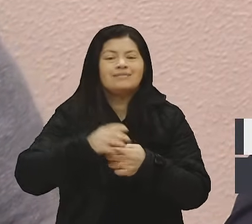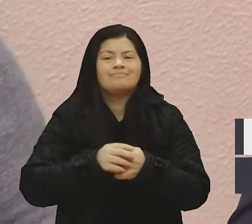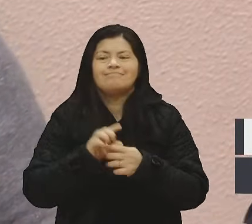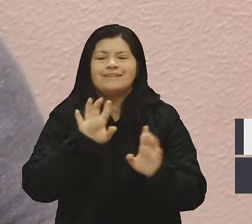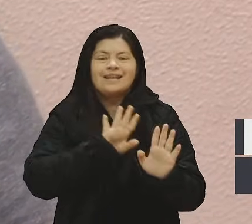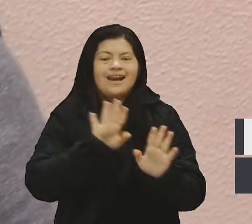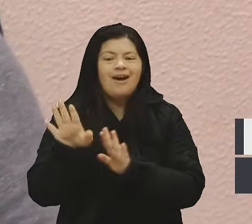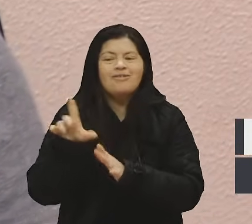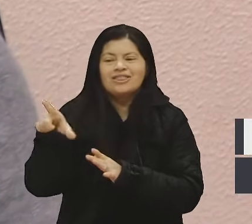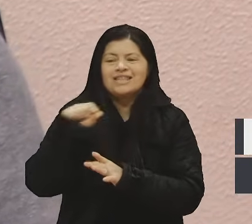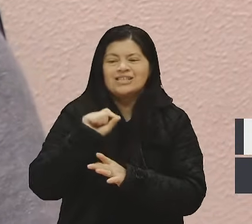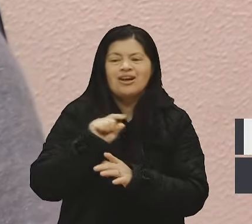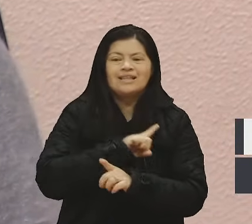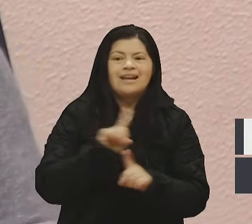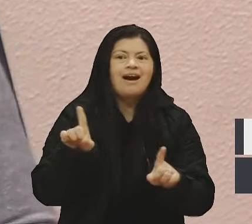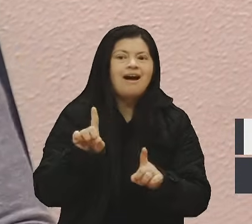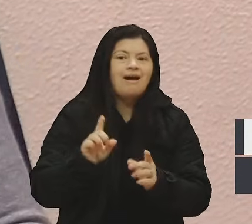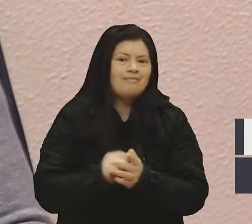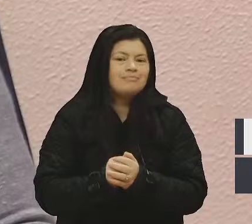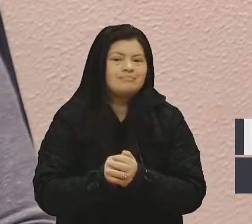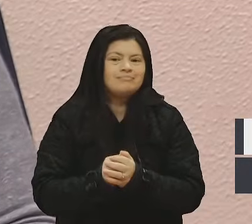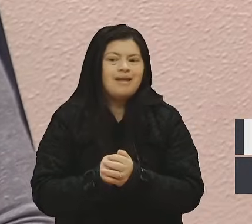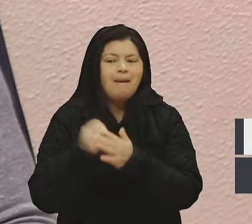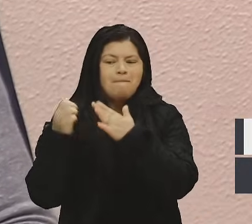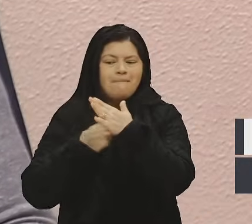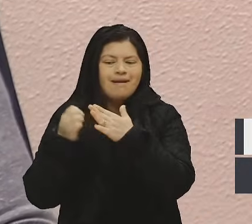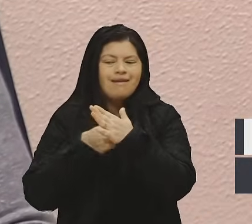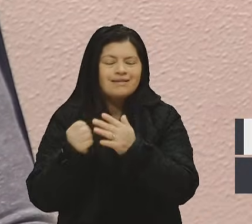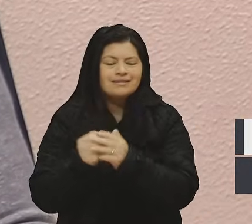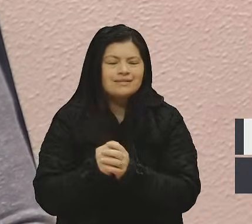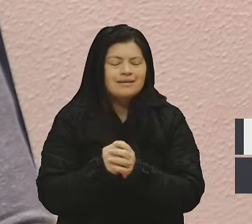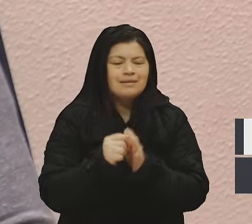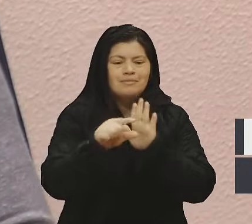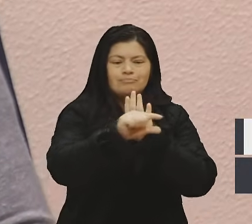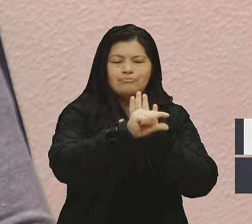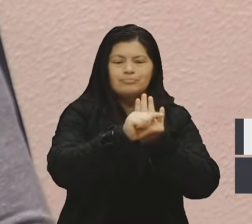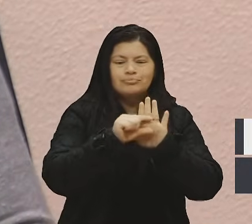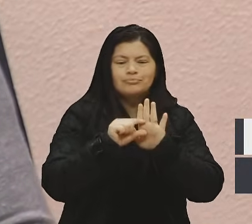empresa. Mas não para por aí. Tem uma cláusula dizendo que